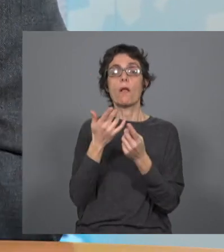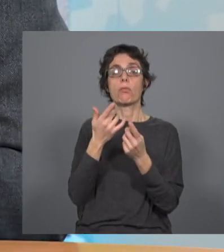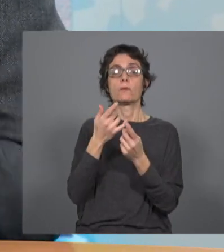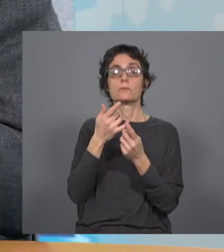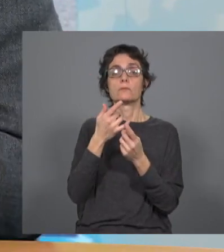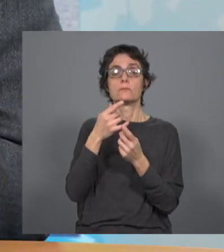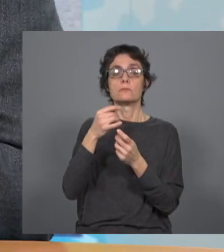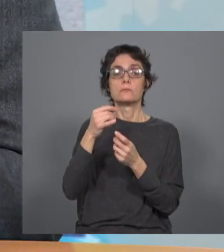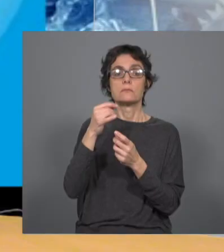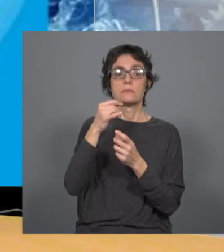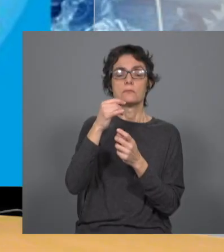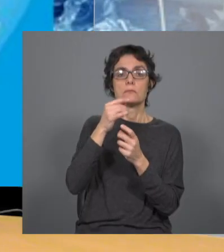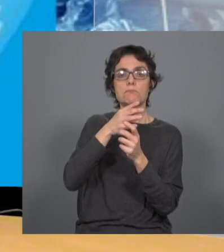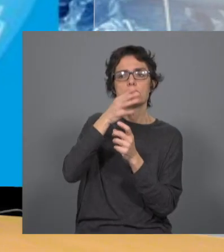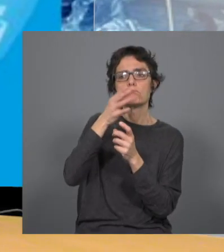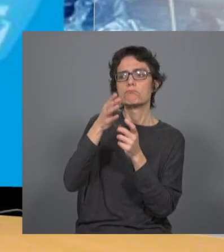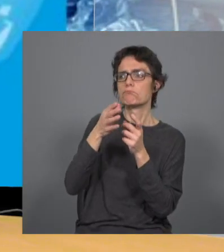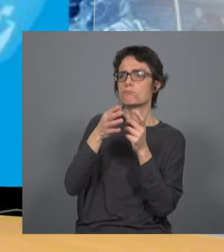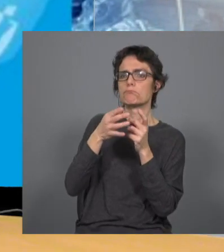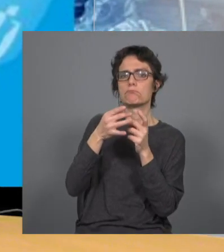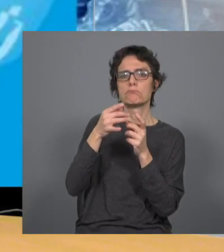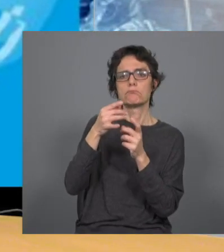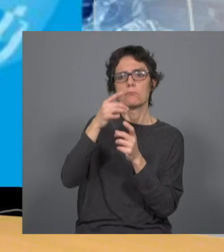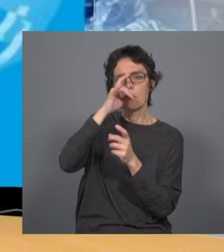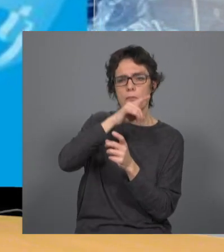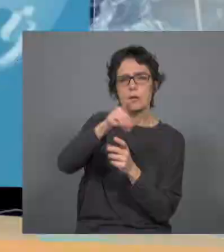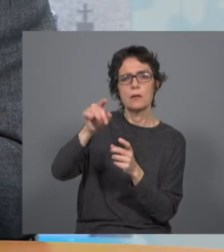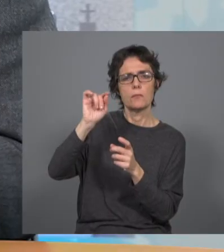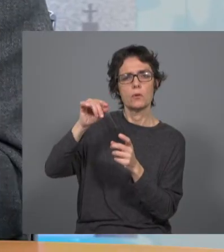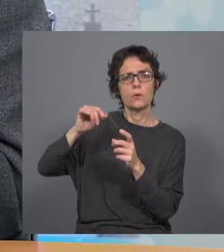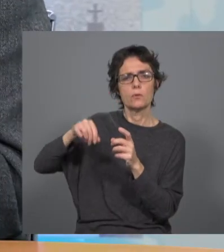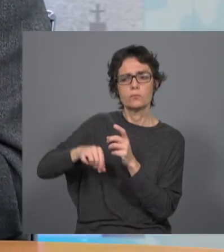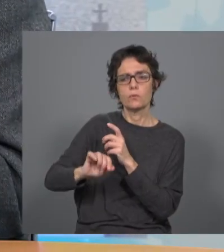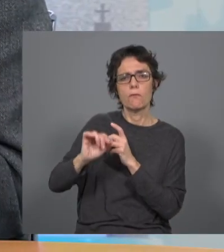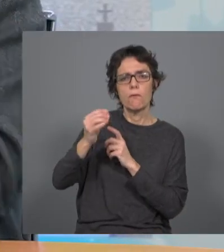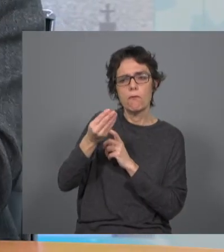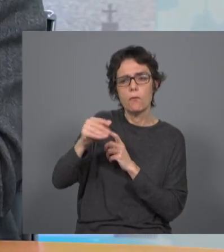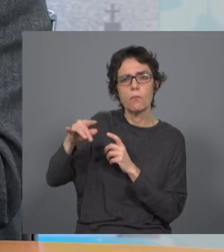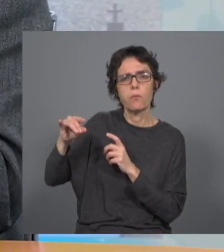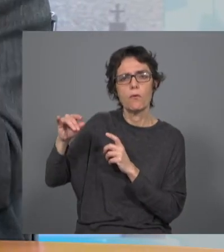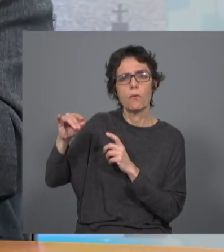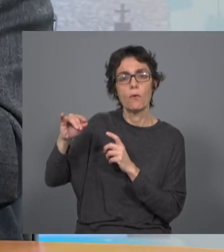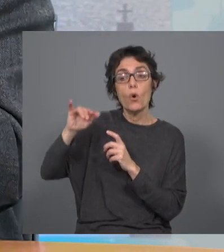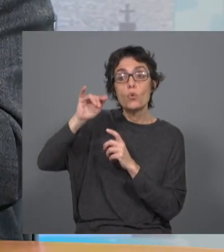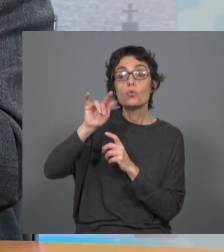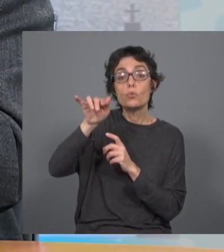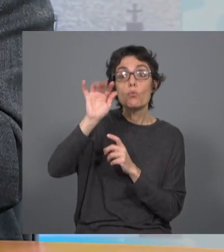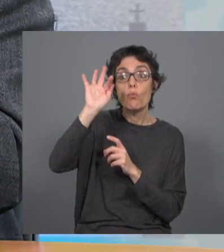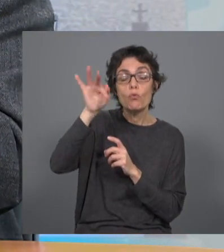Evangelho, lembra-te, és pó e ao pó has de voltar, as duas formas possíveis. Tem um enfoque muito individual. Tu,